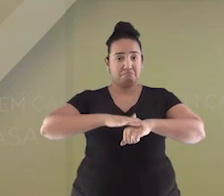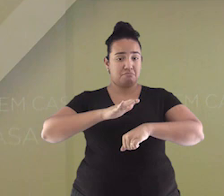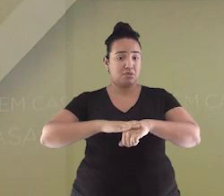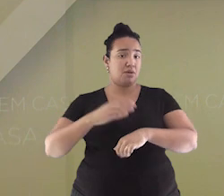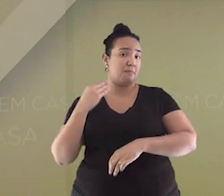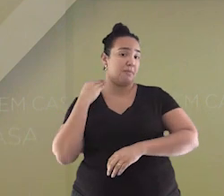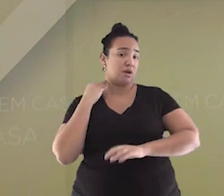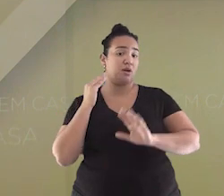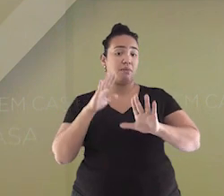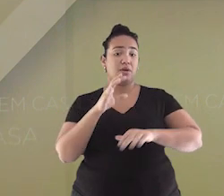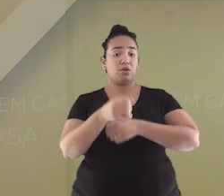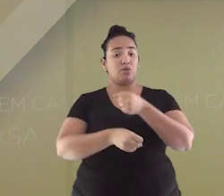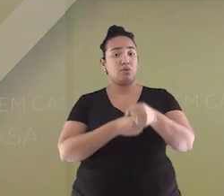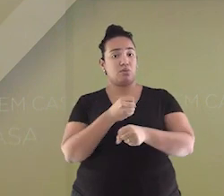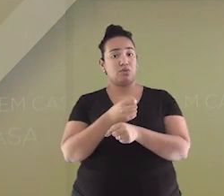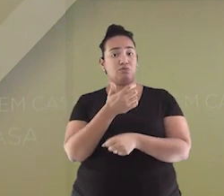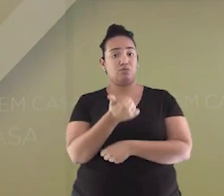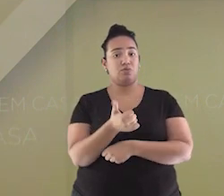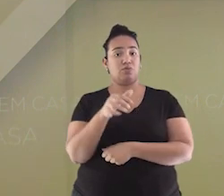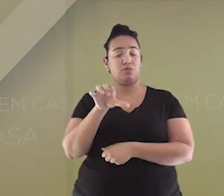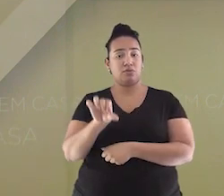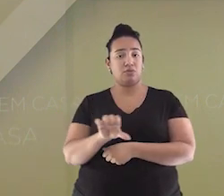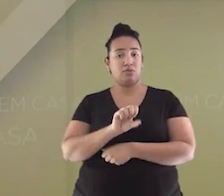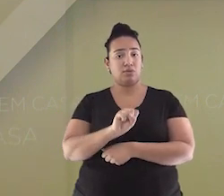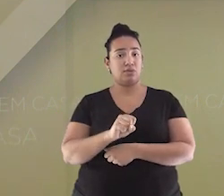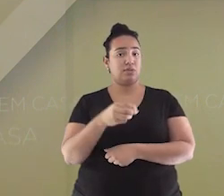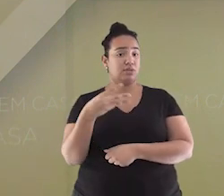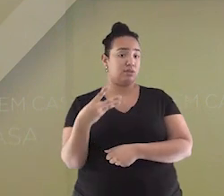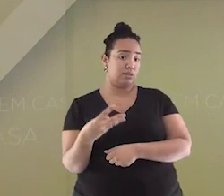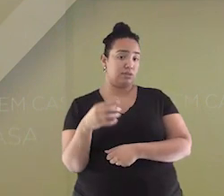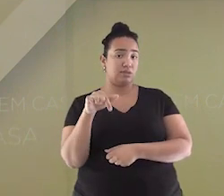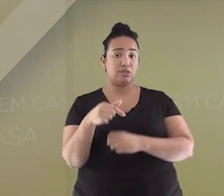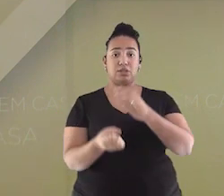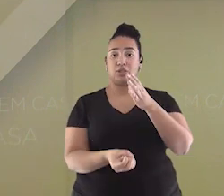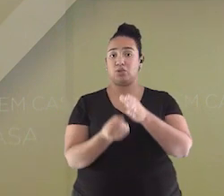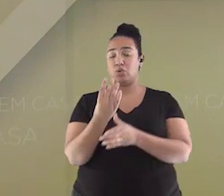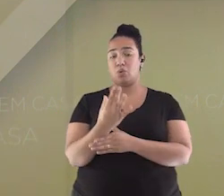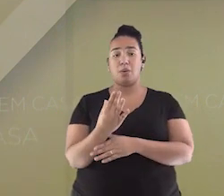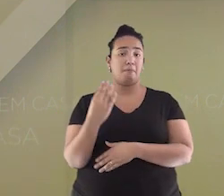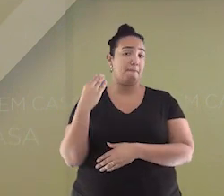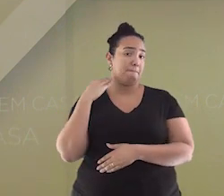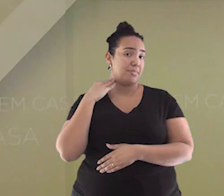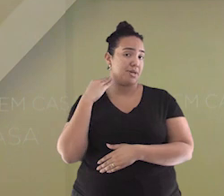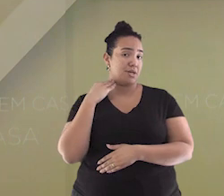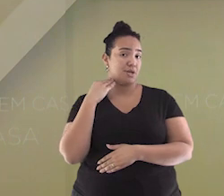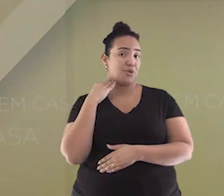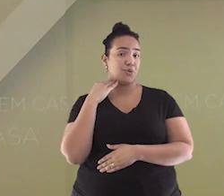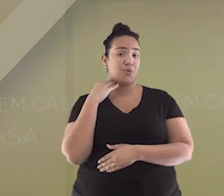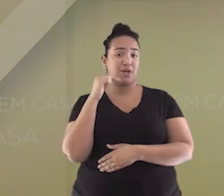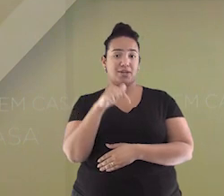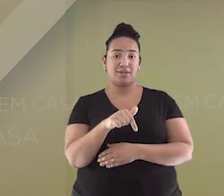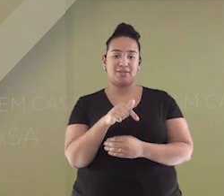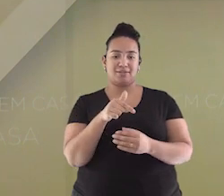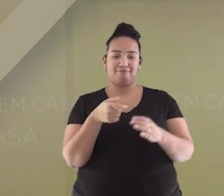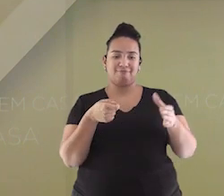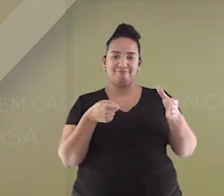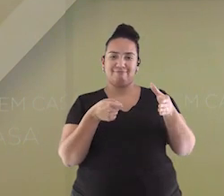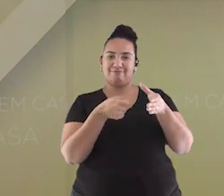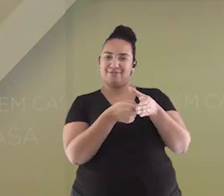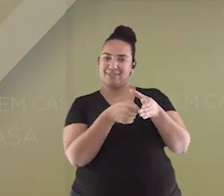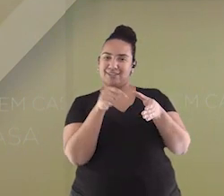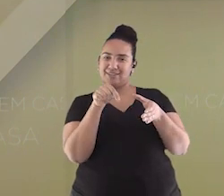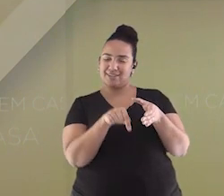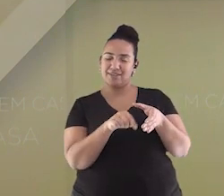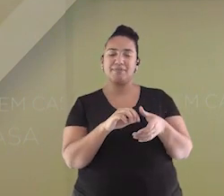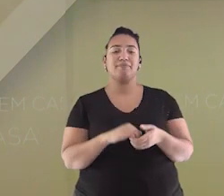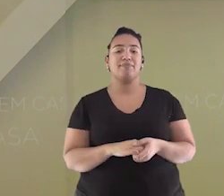bancos, mas somente em 1983 os serviços bancários eletrônicos foram criados, e foi lá na Escócia.